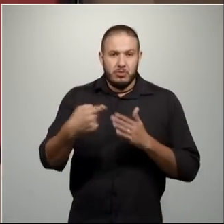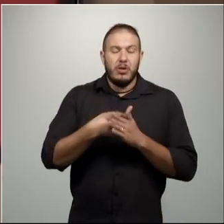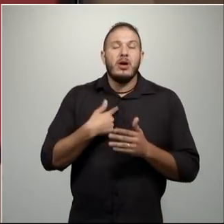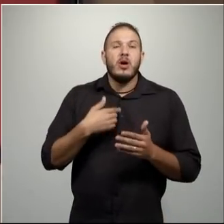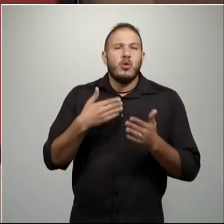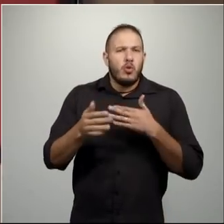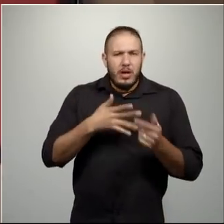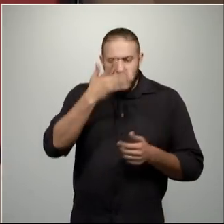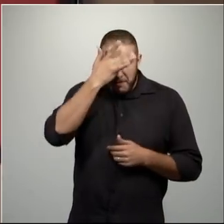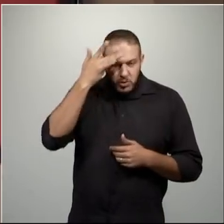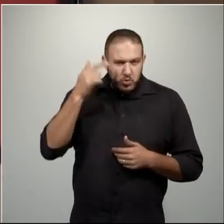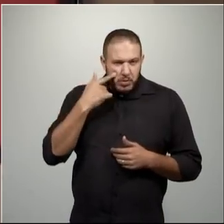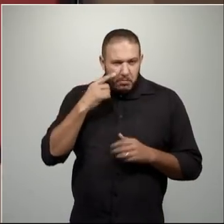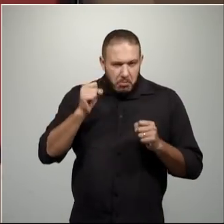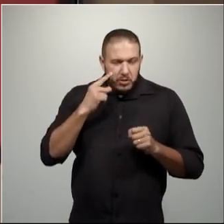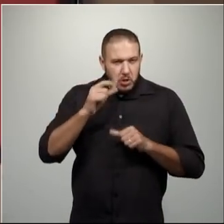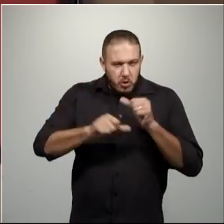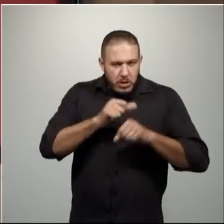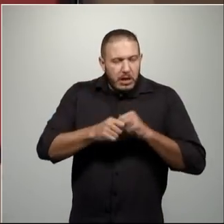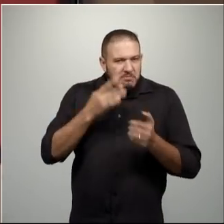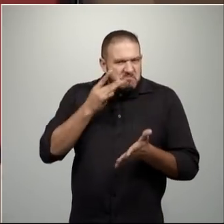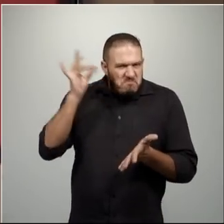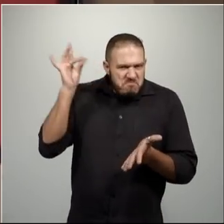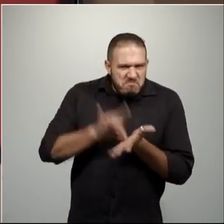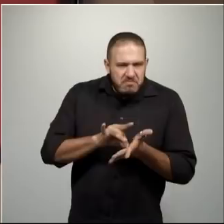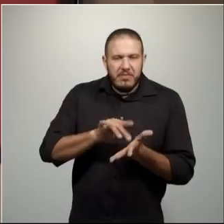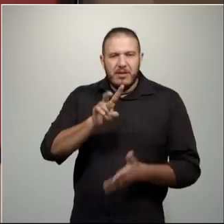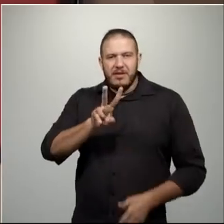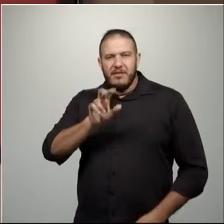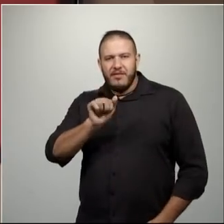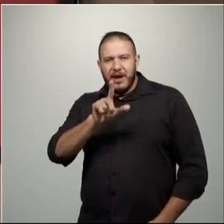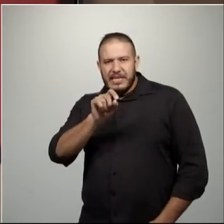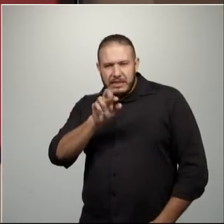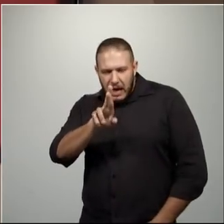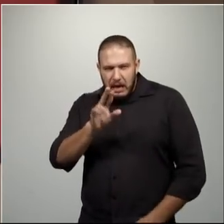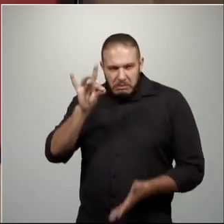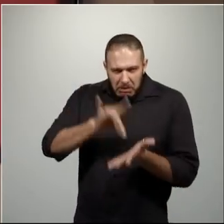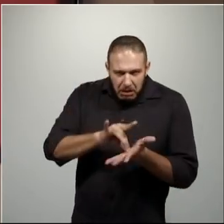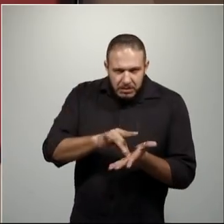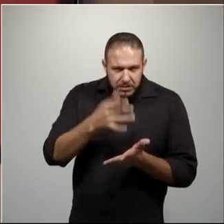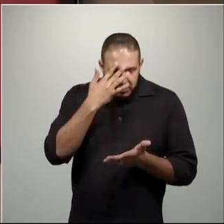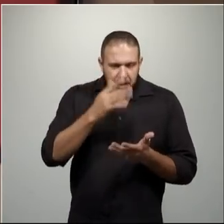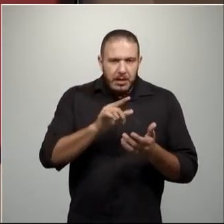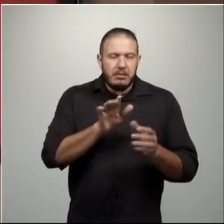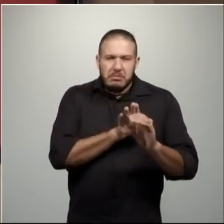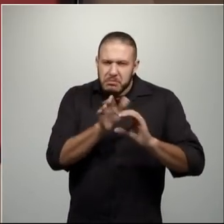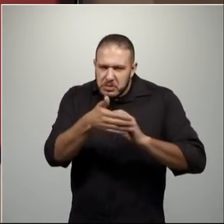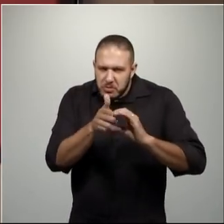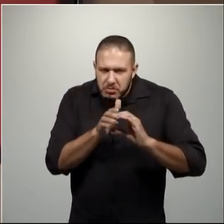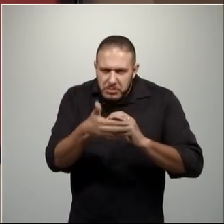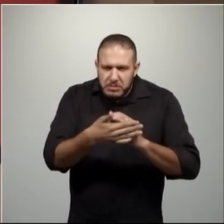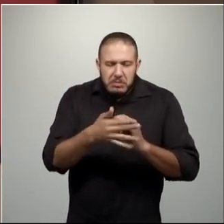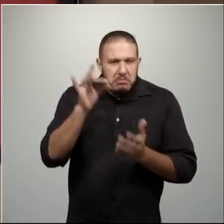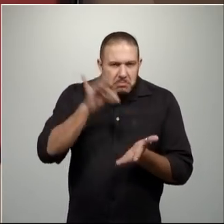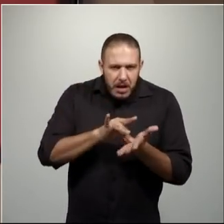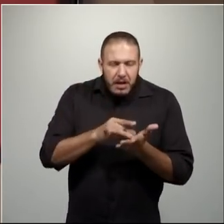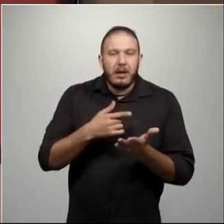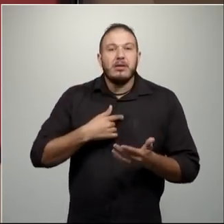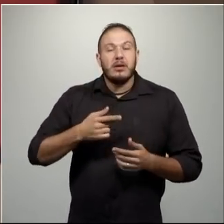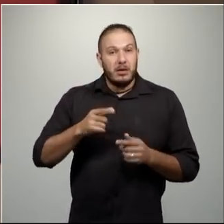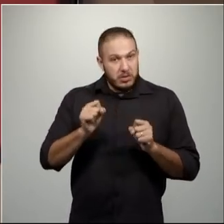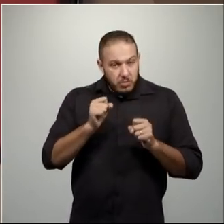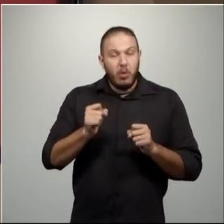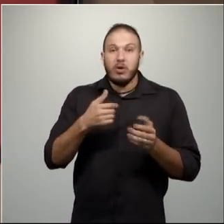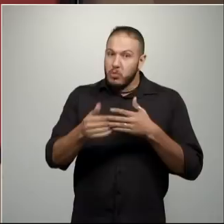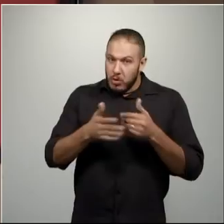validador dessas transações transações do bitcoin então quem valida as transações são os mineradores qualquer pessoa